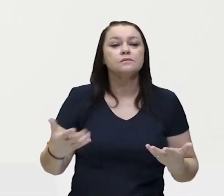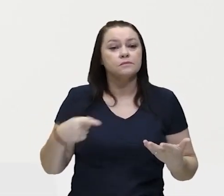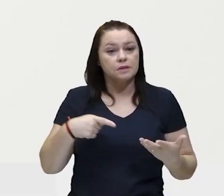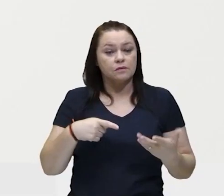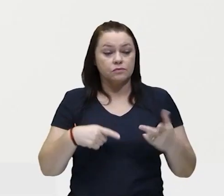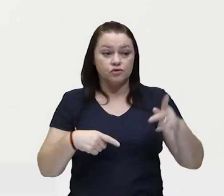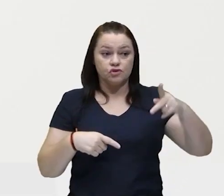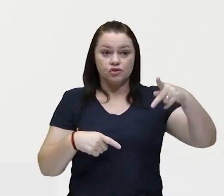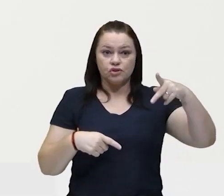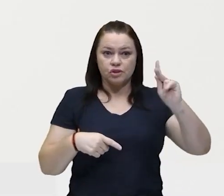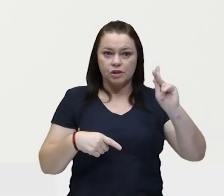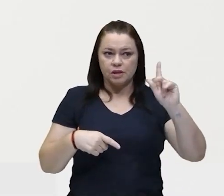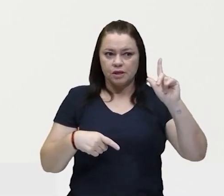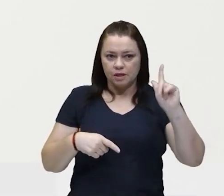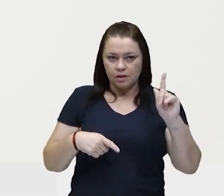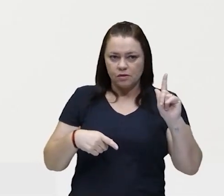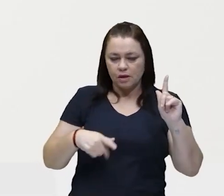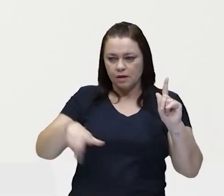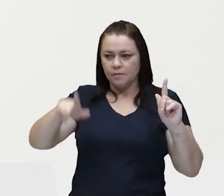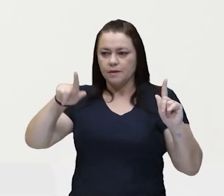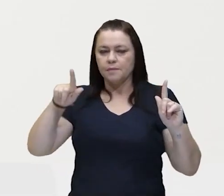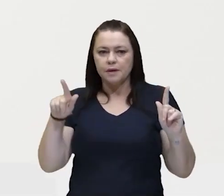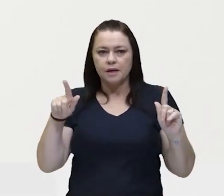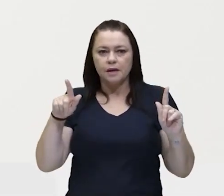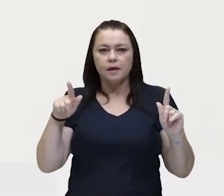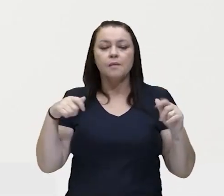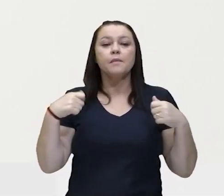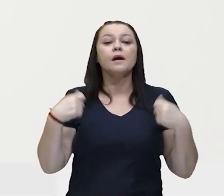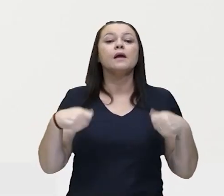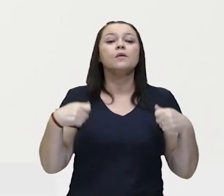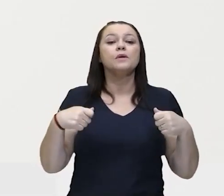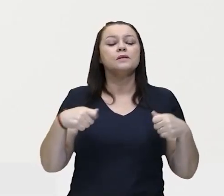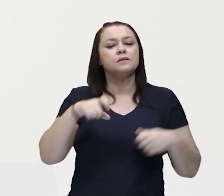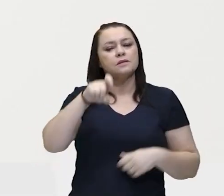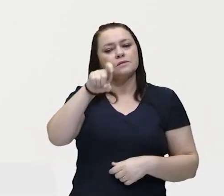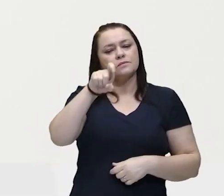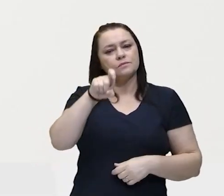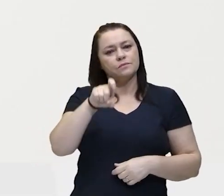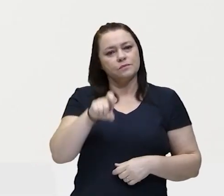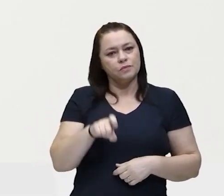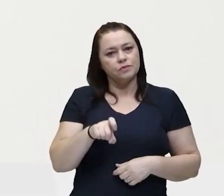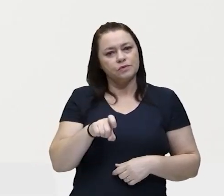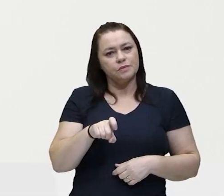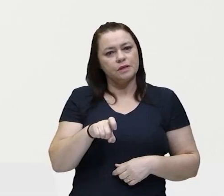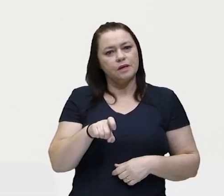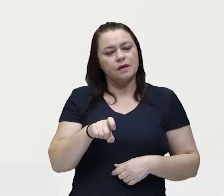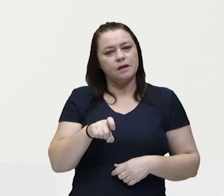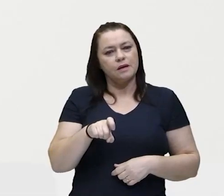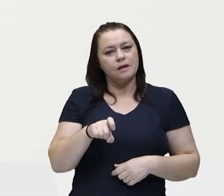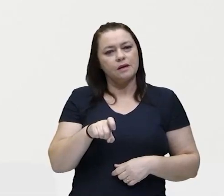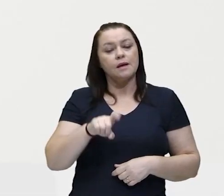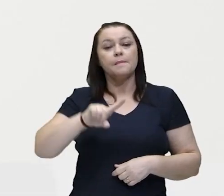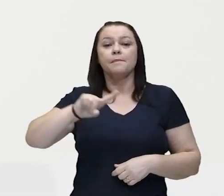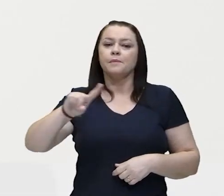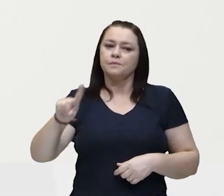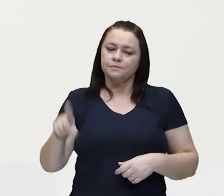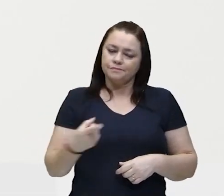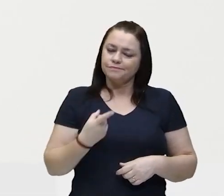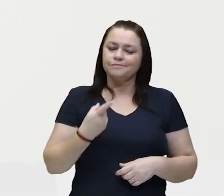para grama, o que eu tenho que fazer? Basta eu multiplicar o valor que está em quilo